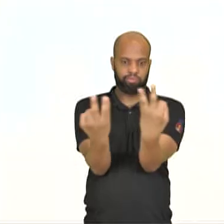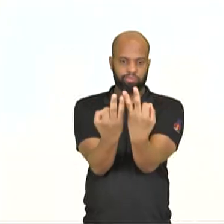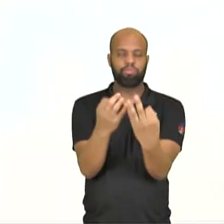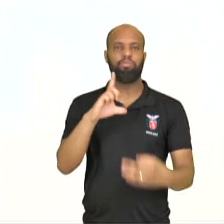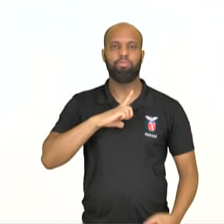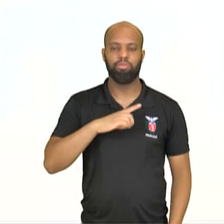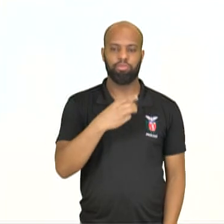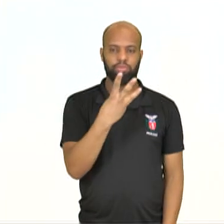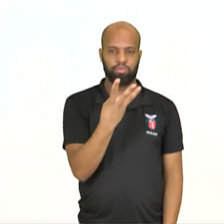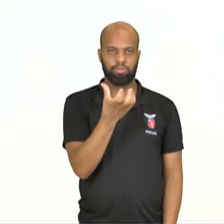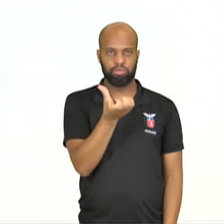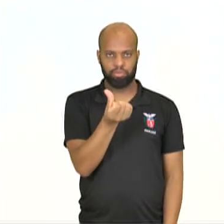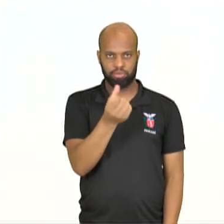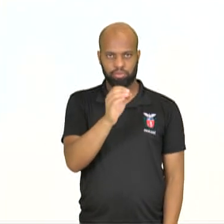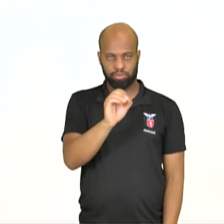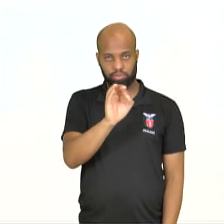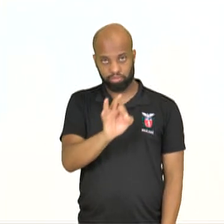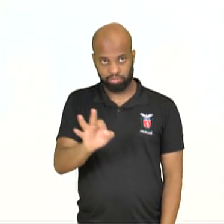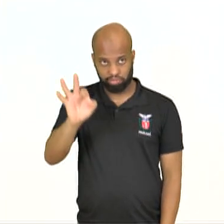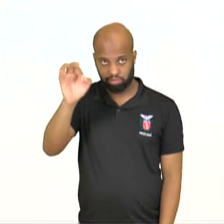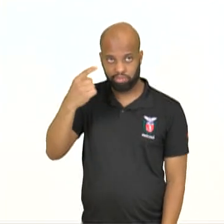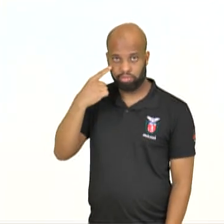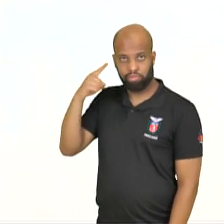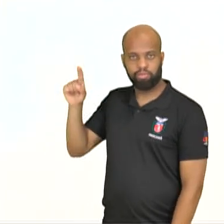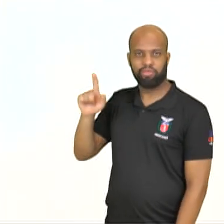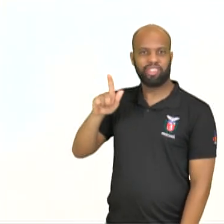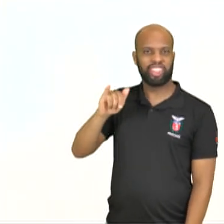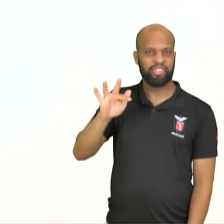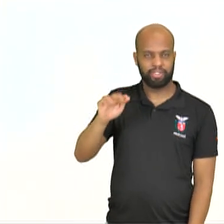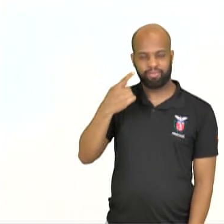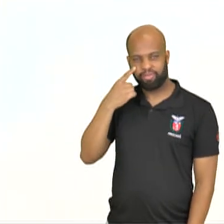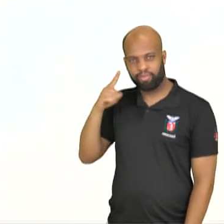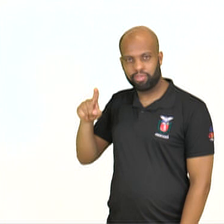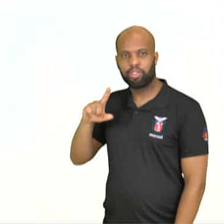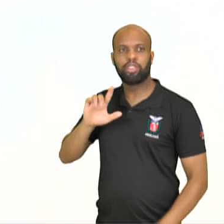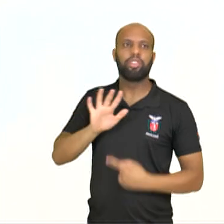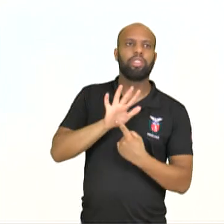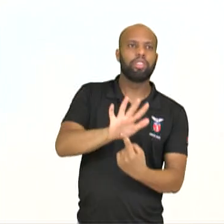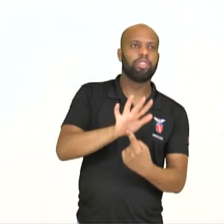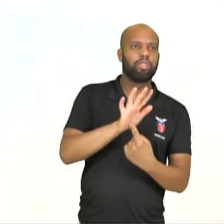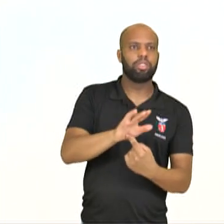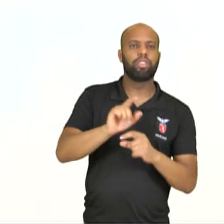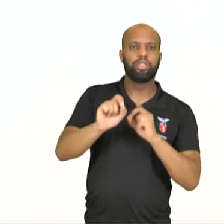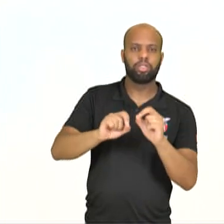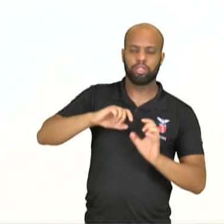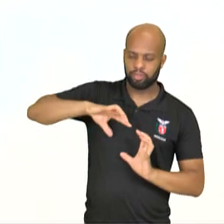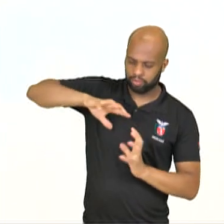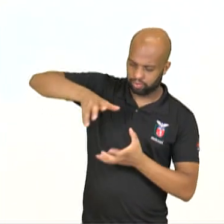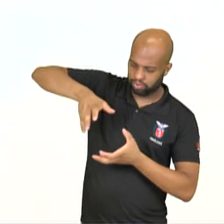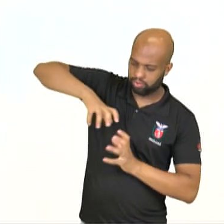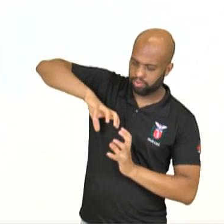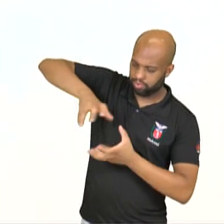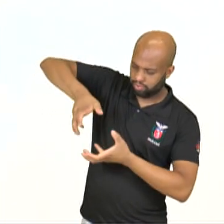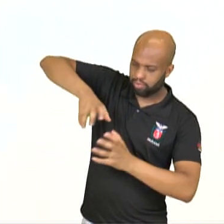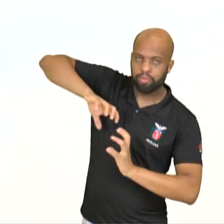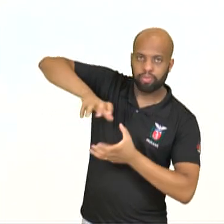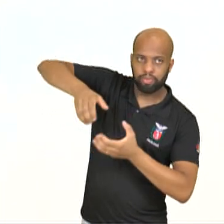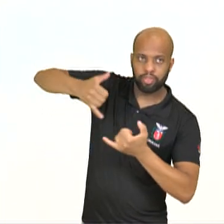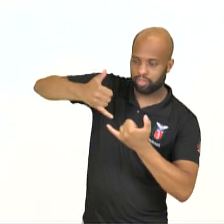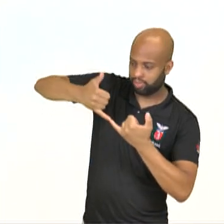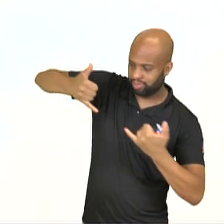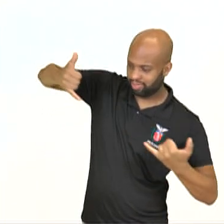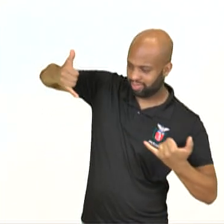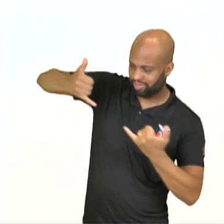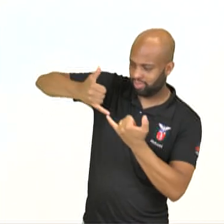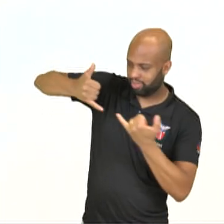observar aqui, ó. E essa ilustração animada, ela mostra para você exatamente o movimento de rotação da Terra em torno do seu próprio